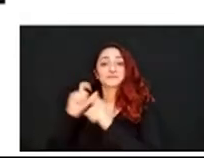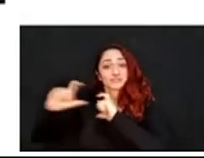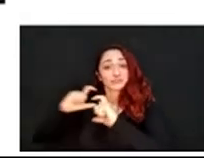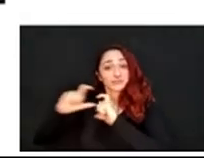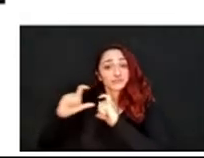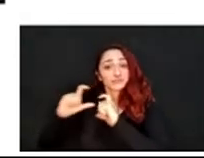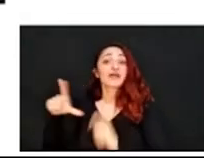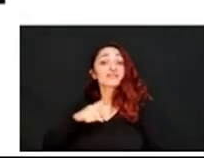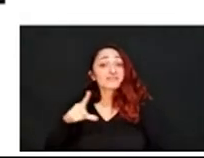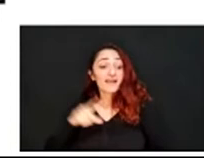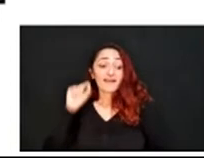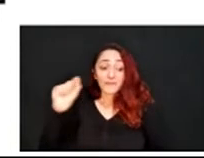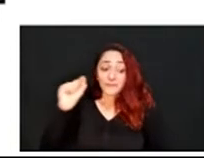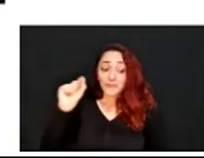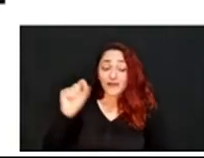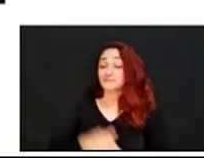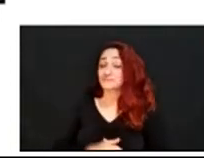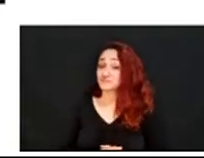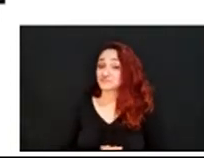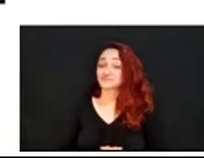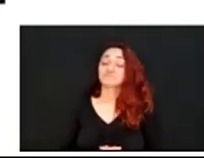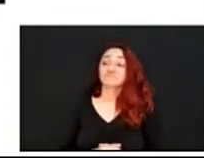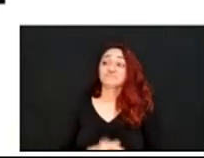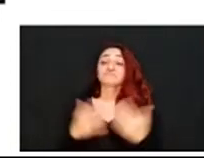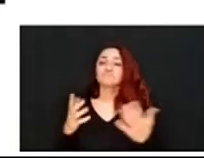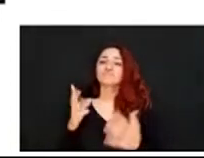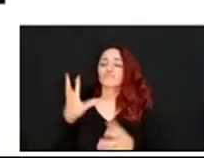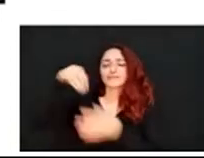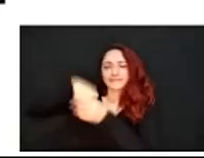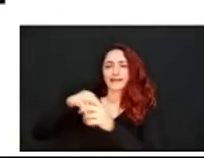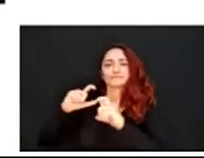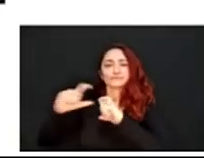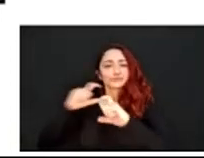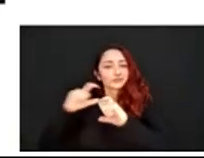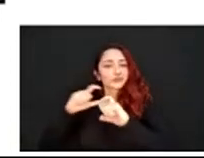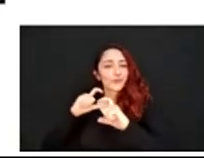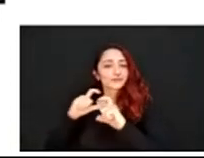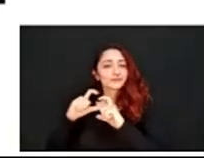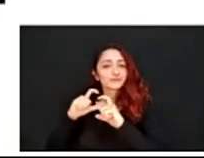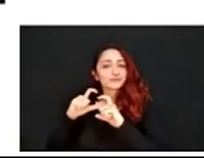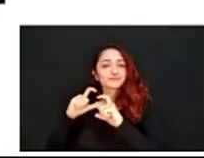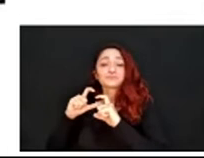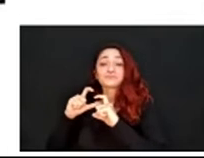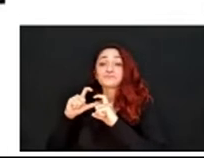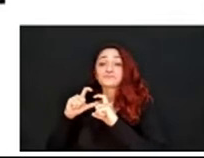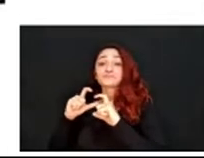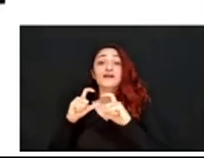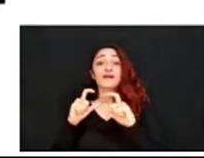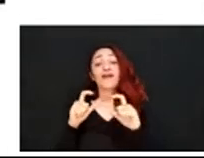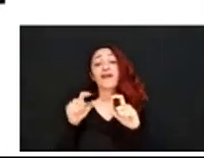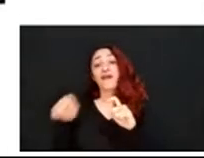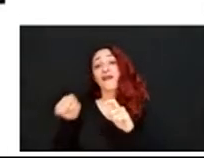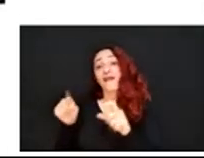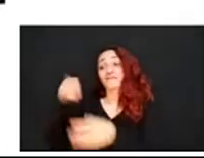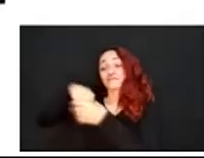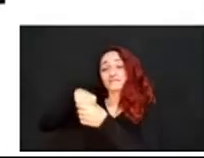gente trouxe para a nossa história em quadrinho a um cookie é uma das convidadas